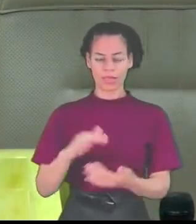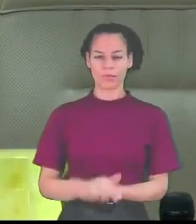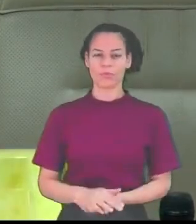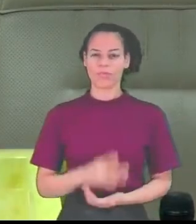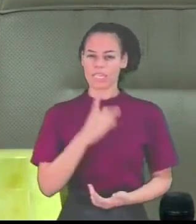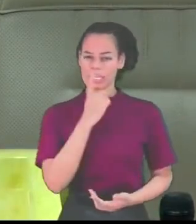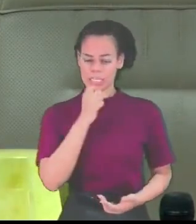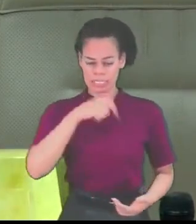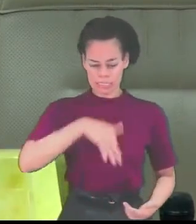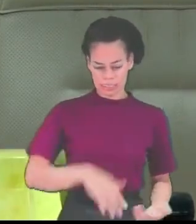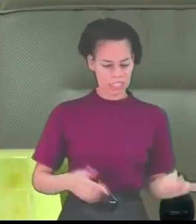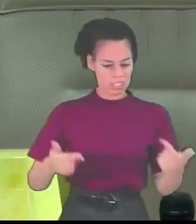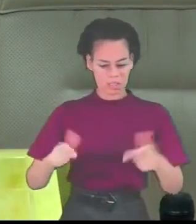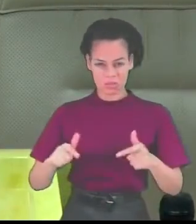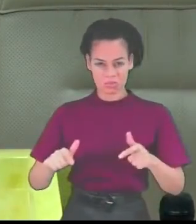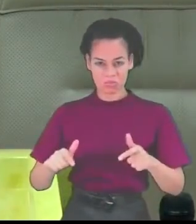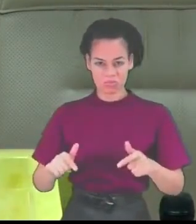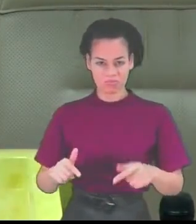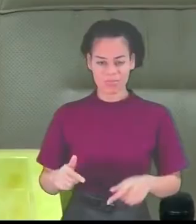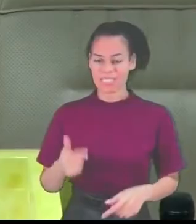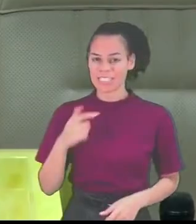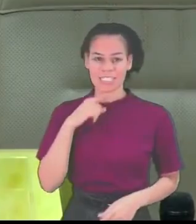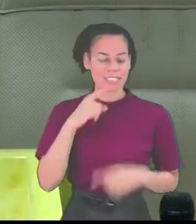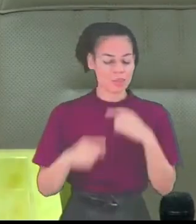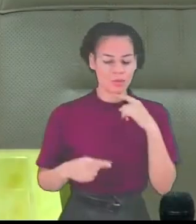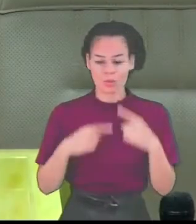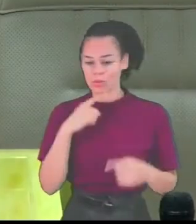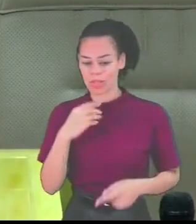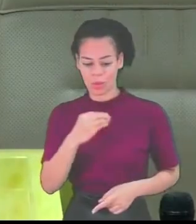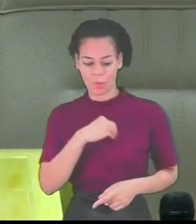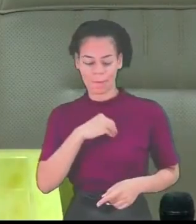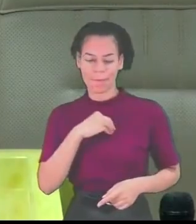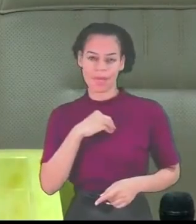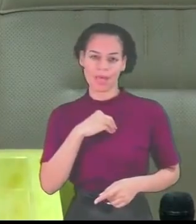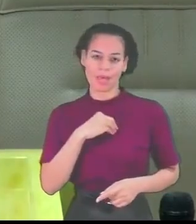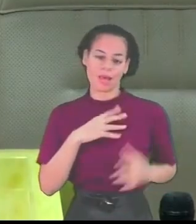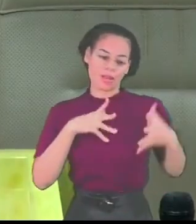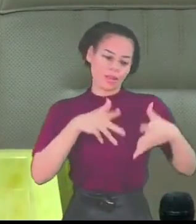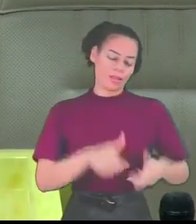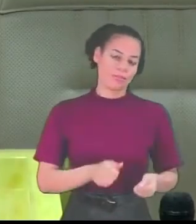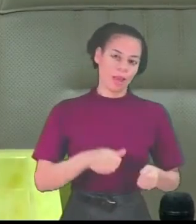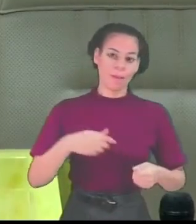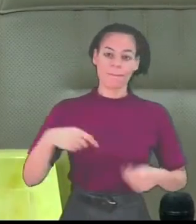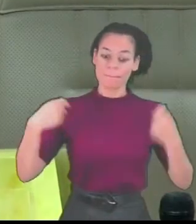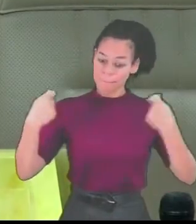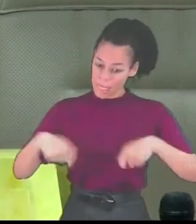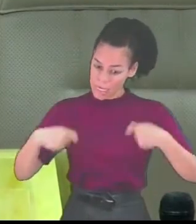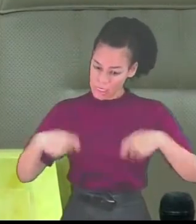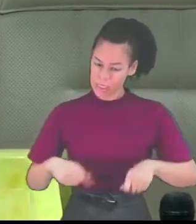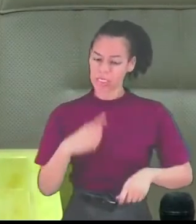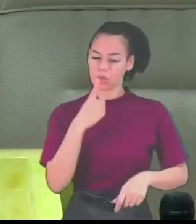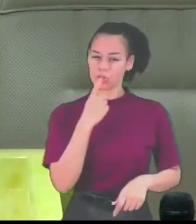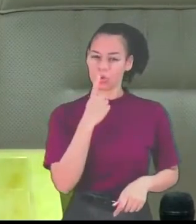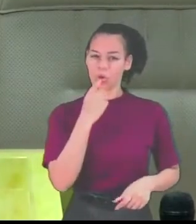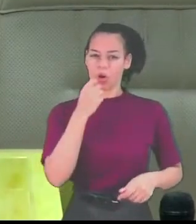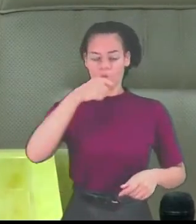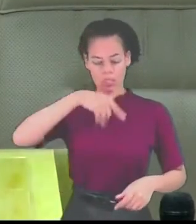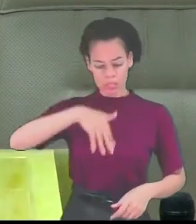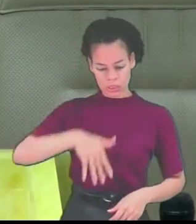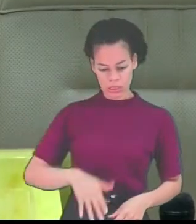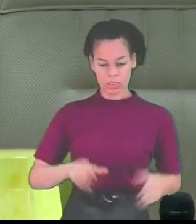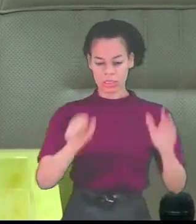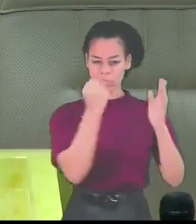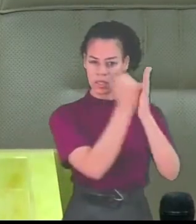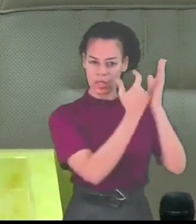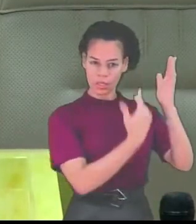de sangue não há remissão de Pecados de glórias a Jesus e nos